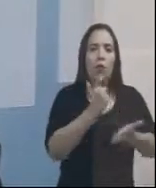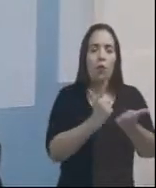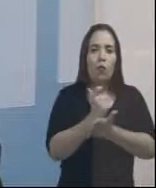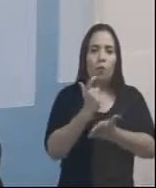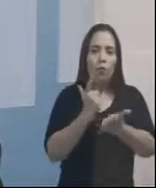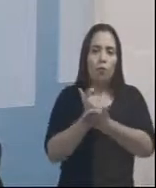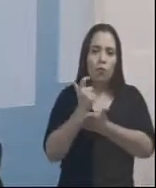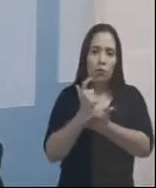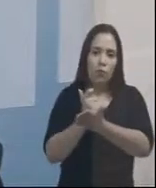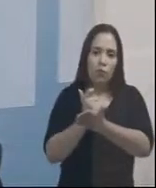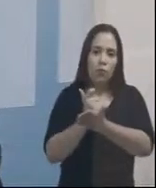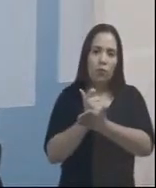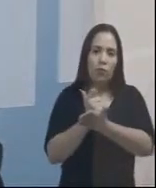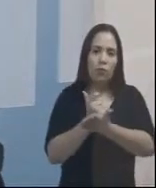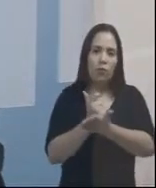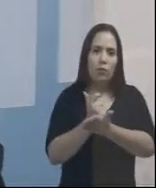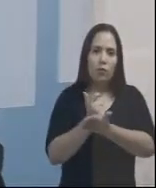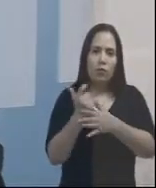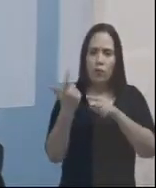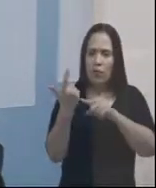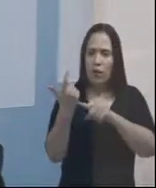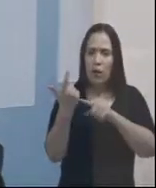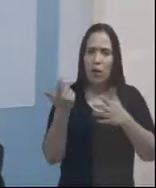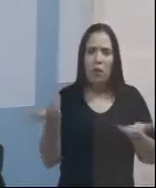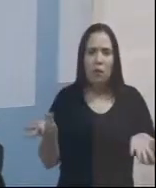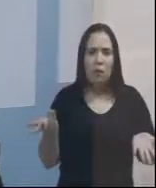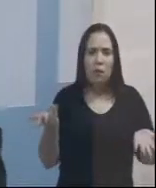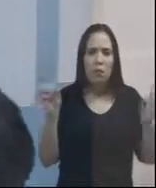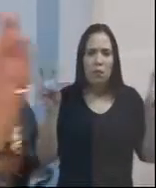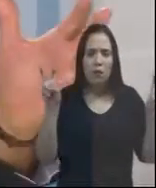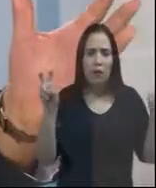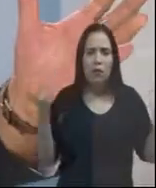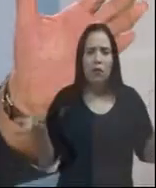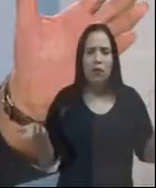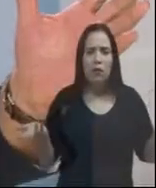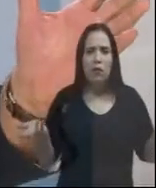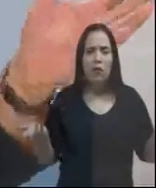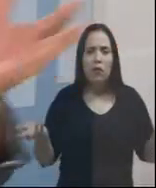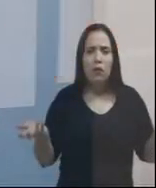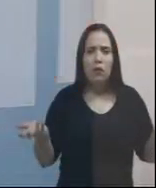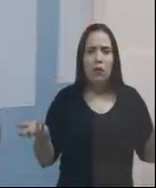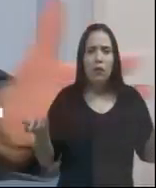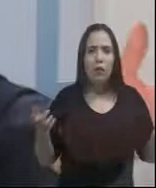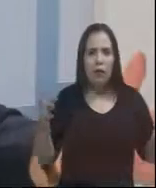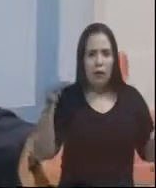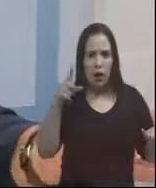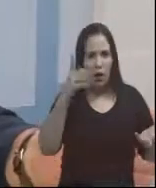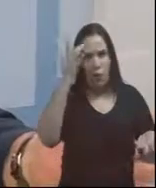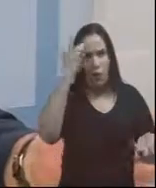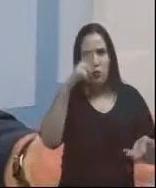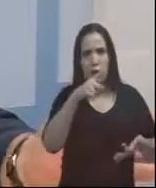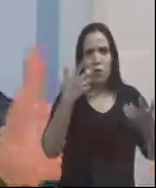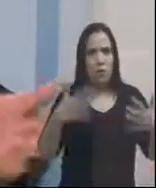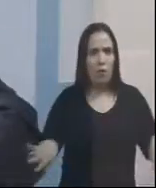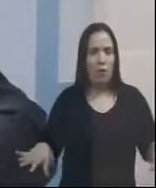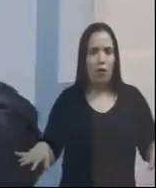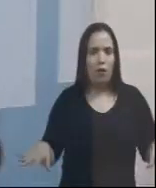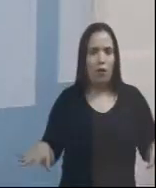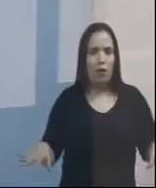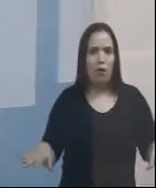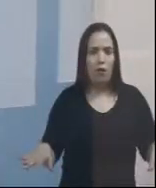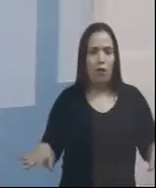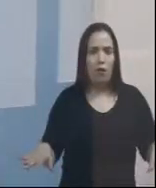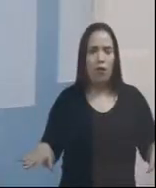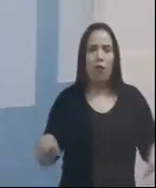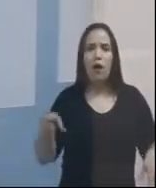Estado. Falar de uma pistola. Eu acho que ele queria que o governo não comprasse dessa indústria, que vendeu para os